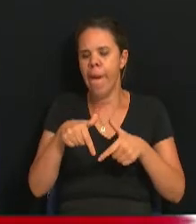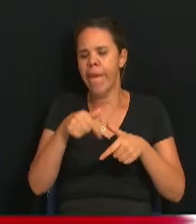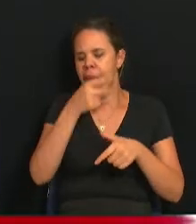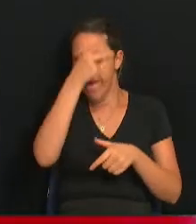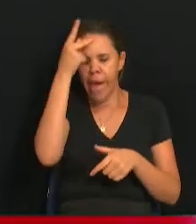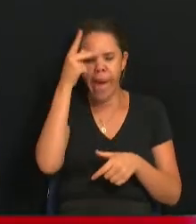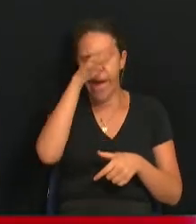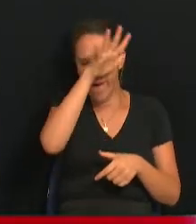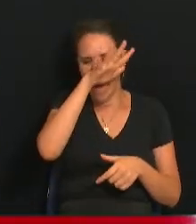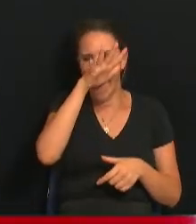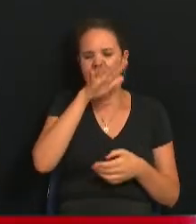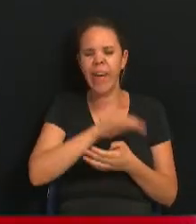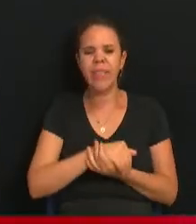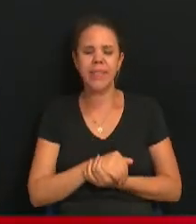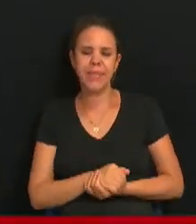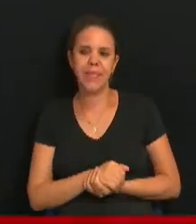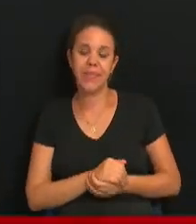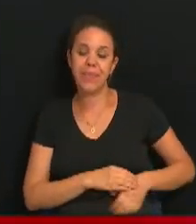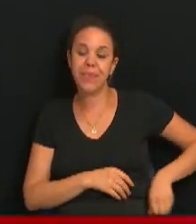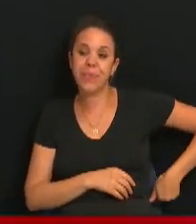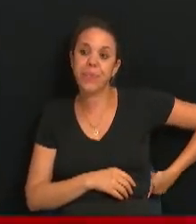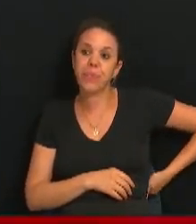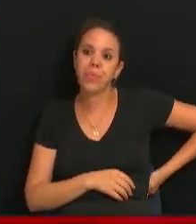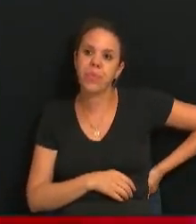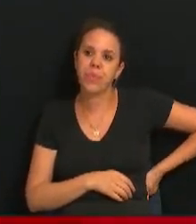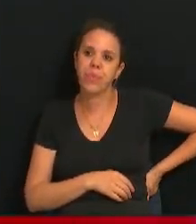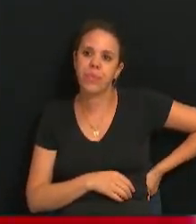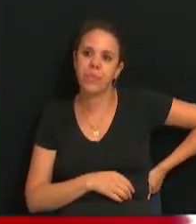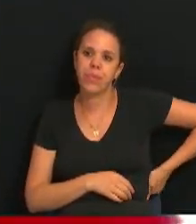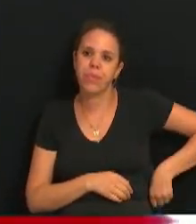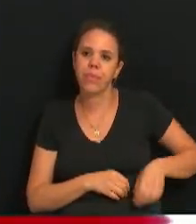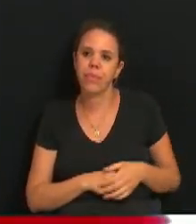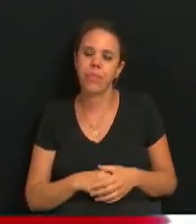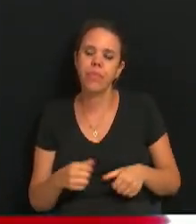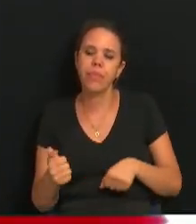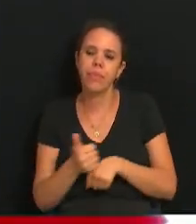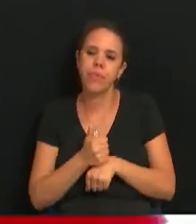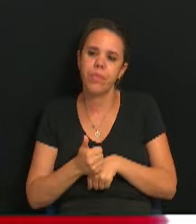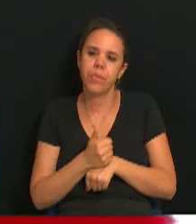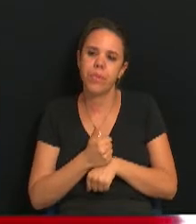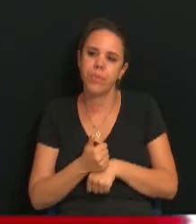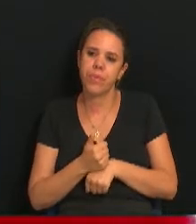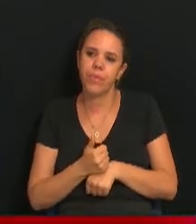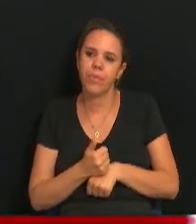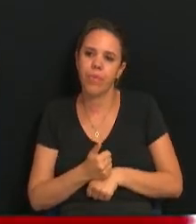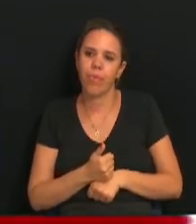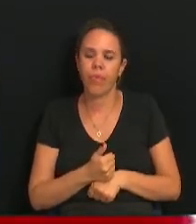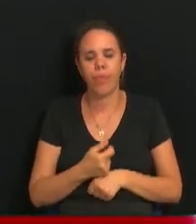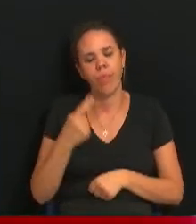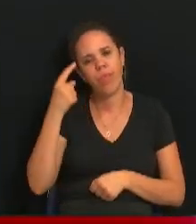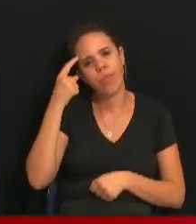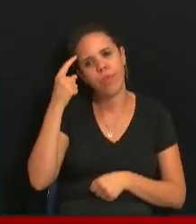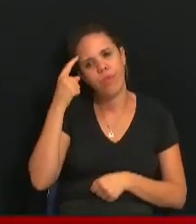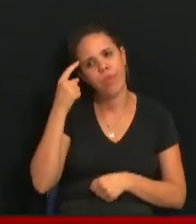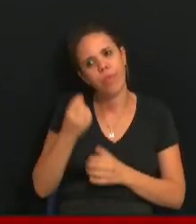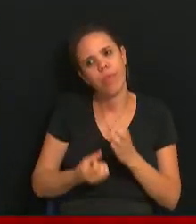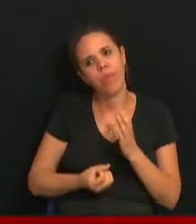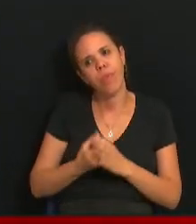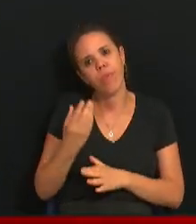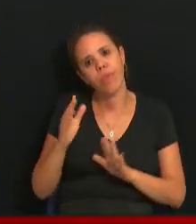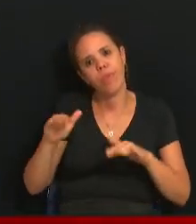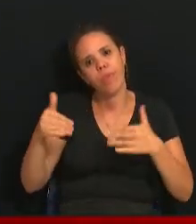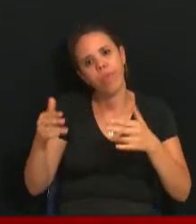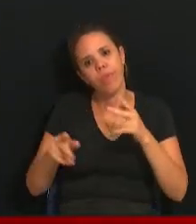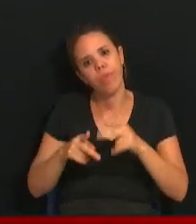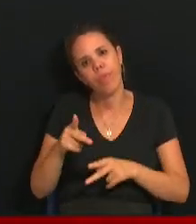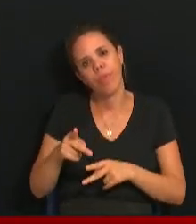à população. Bem, vamos lá. Nosso cargo, ele foi pensado, assim, criado por força externa. A